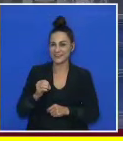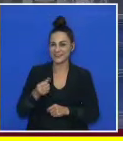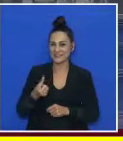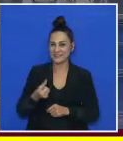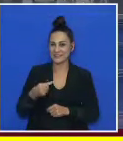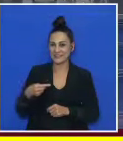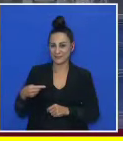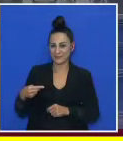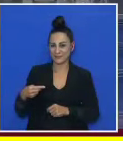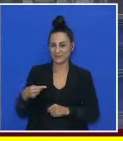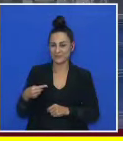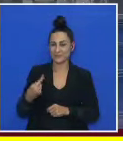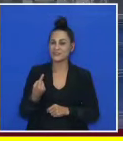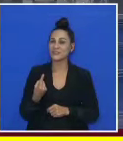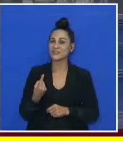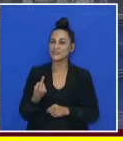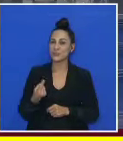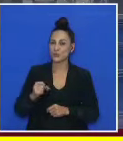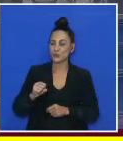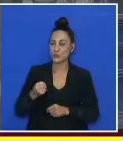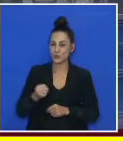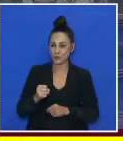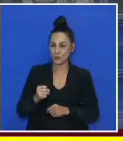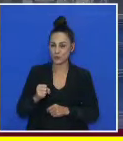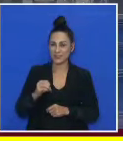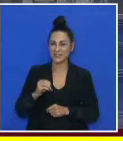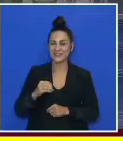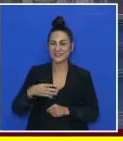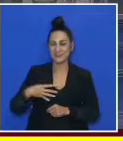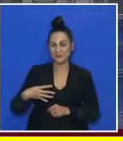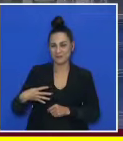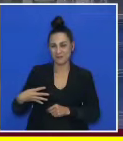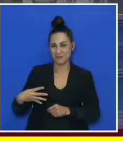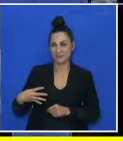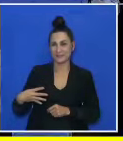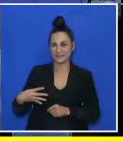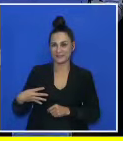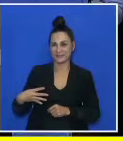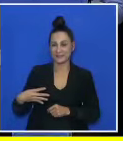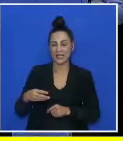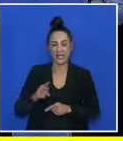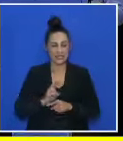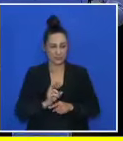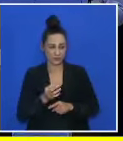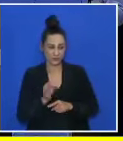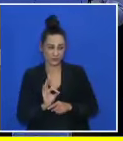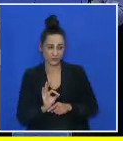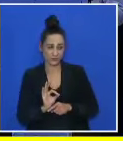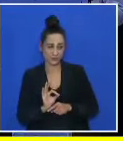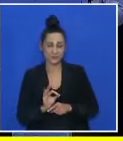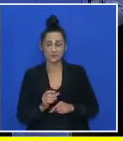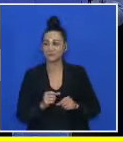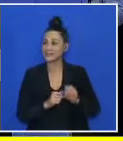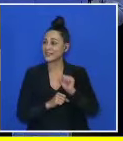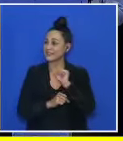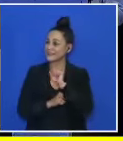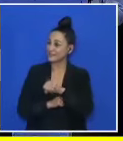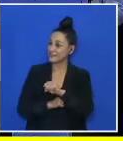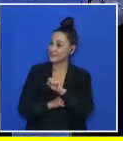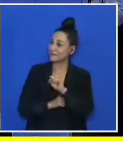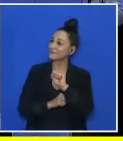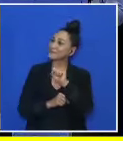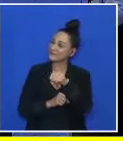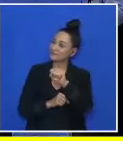10, 61, 18 e 04. Auditoras, confirmam? Sim,